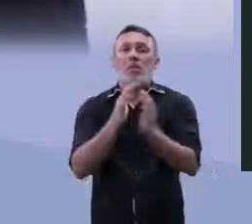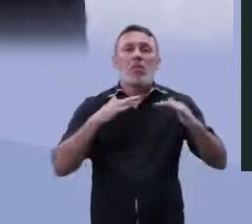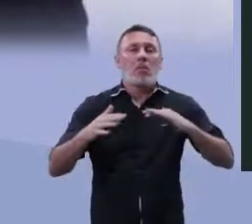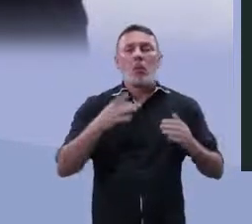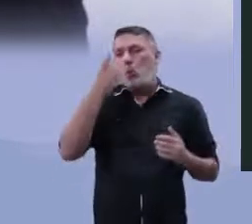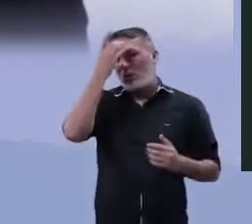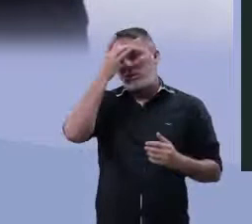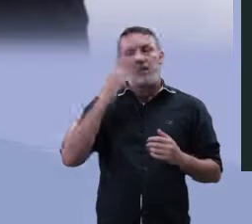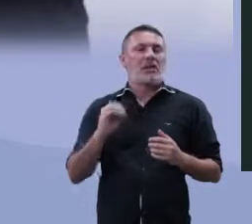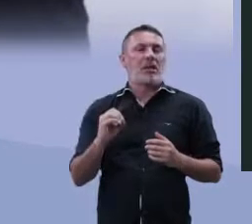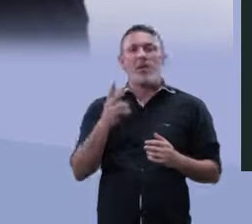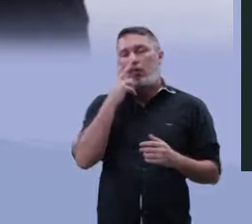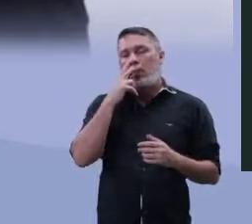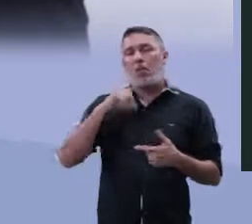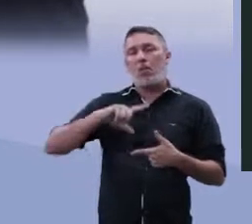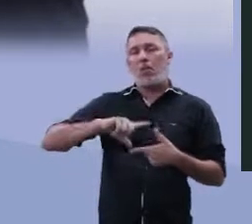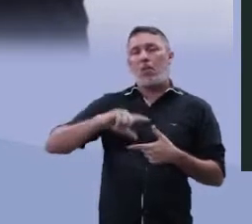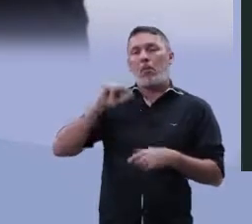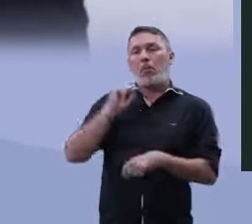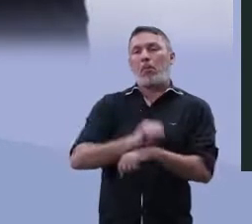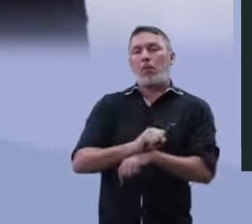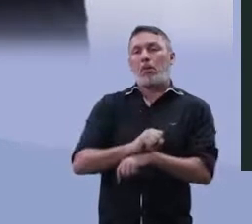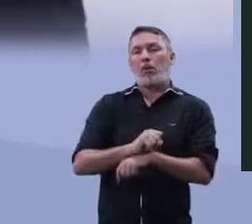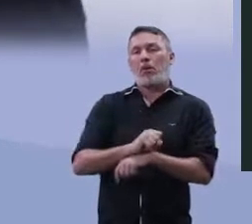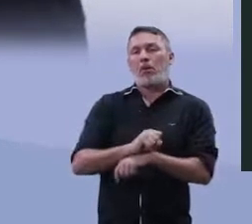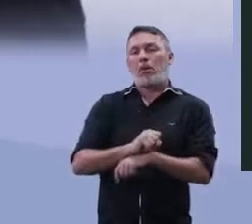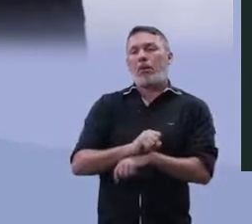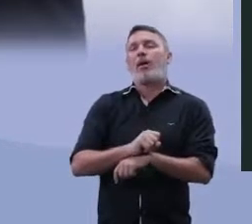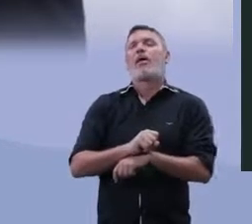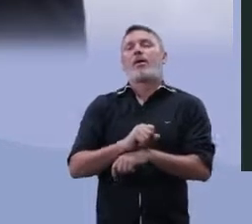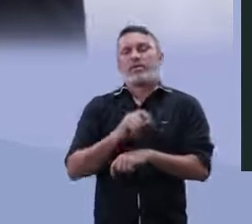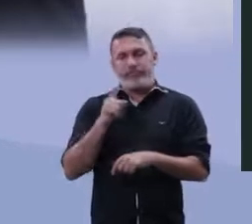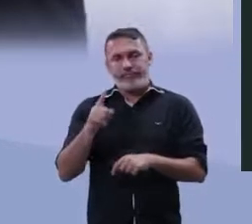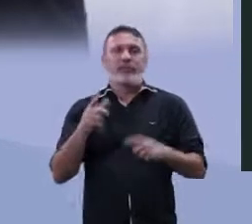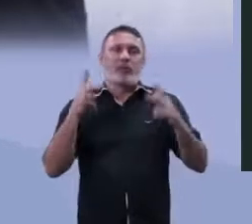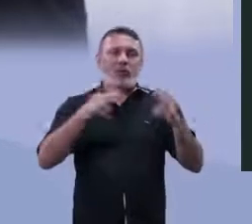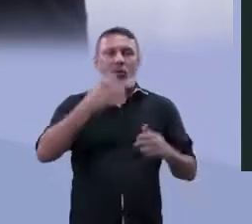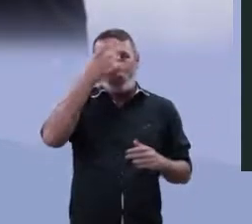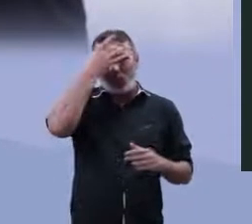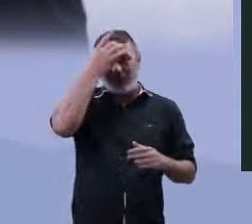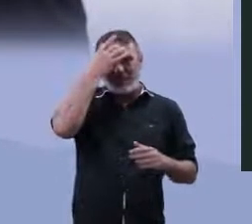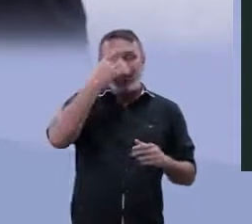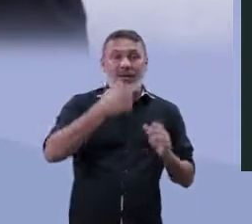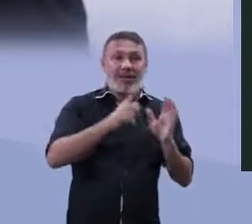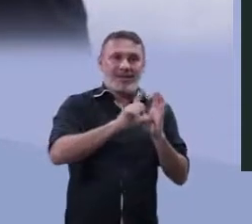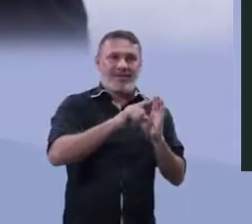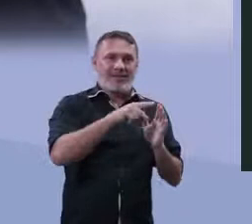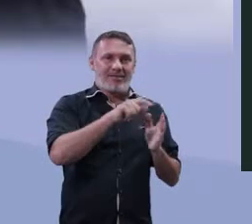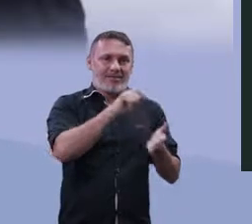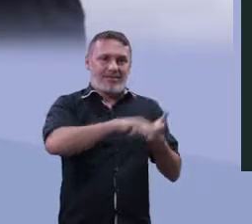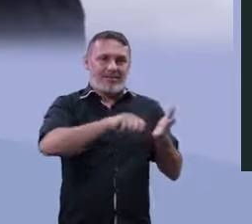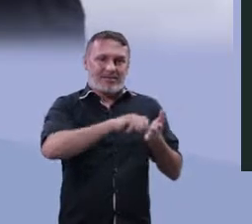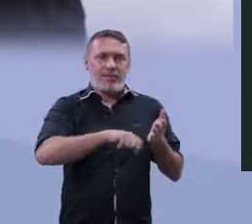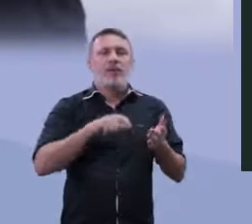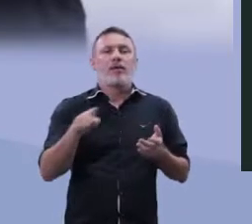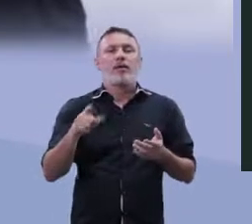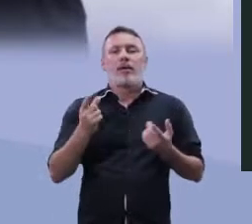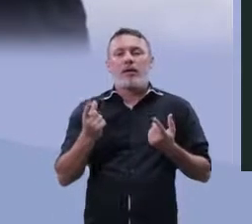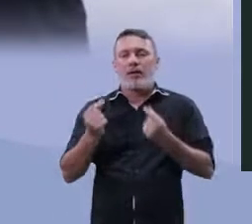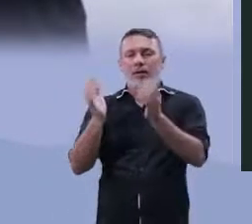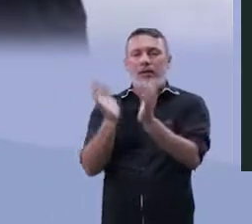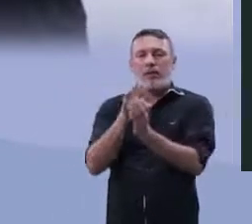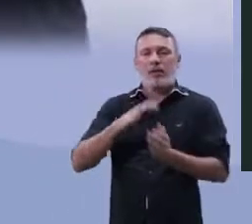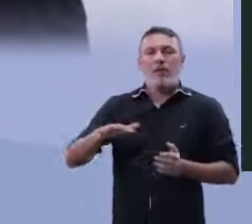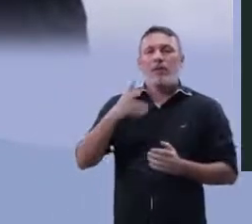de quem ela é nesse processo. E aí ela vai, na mesma concepção trazida pelo Sérgio Buarque de